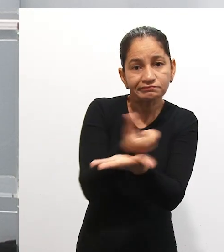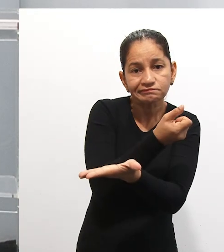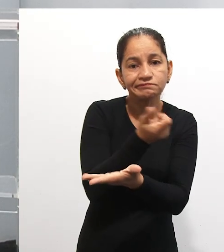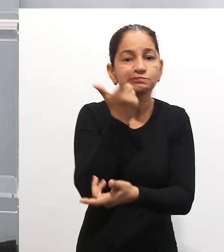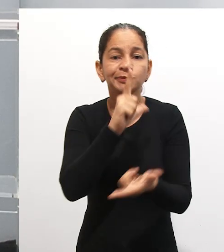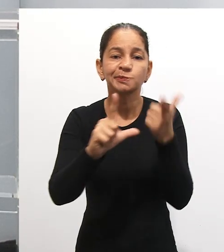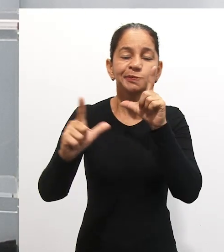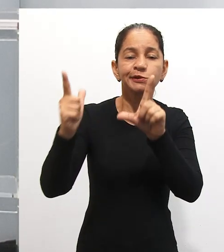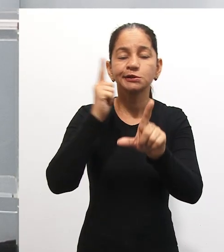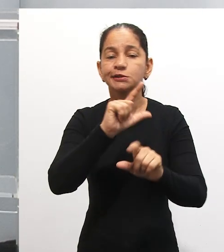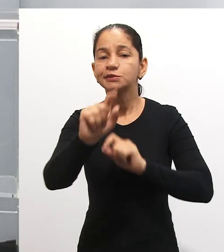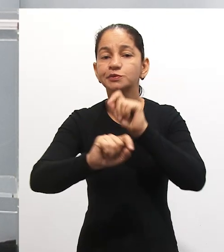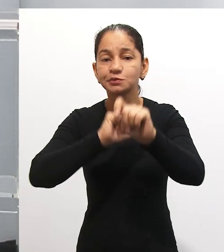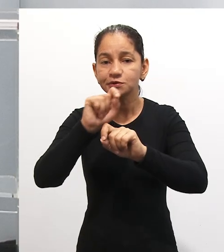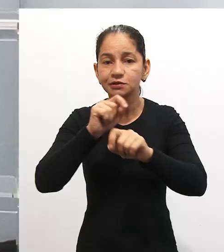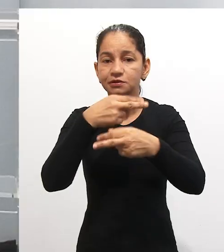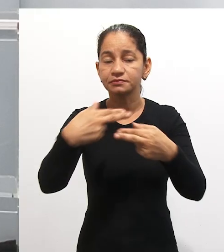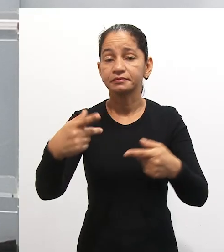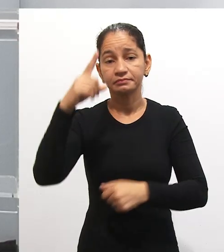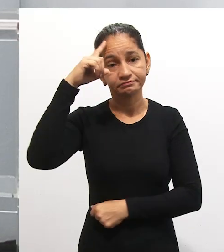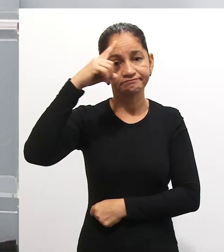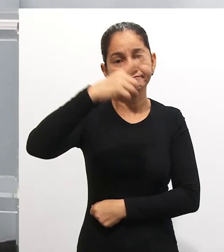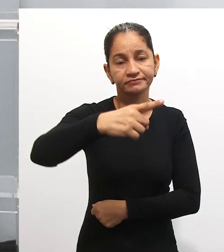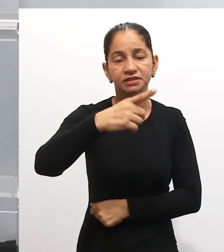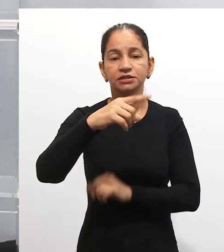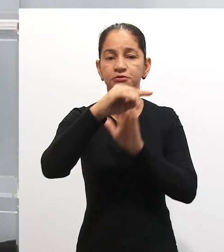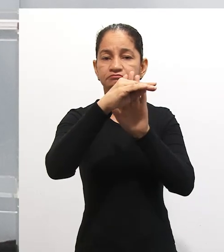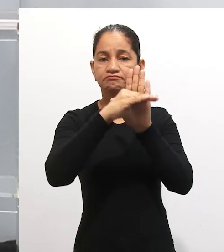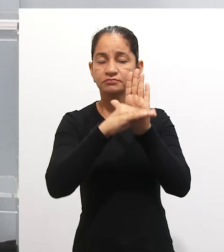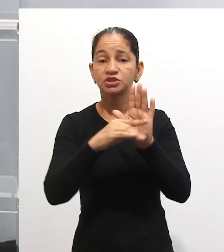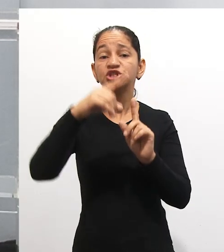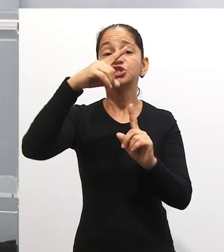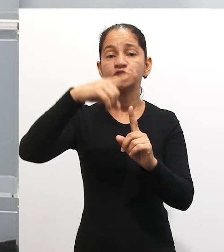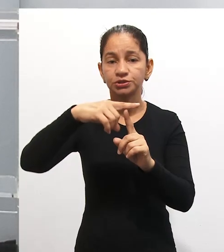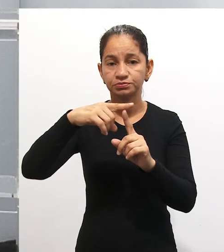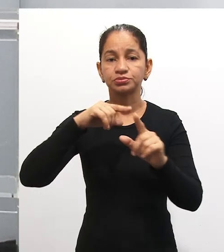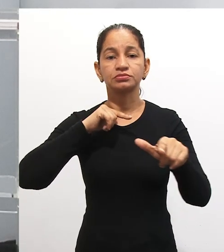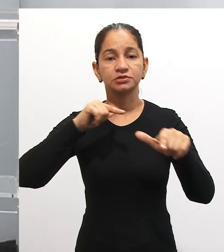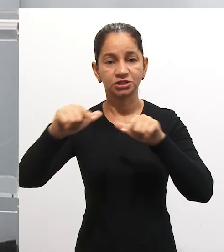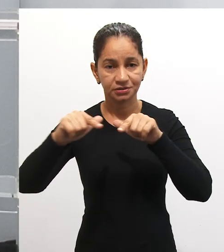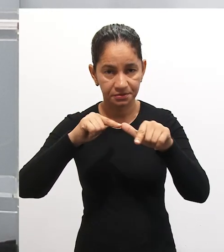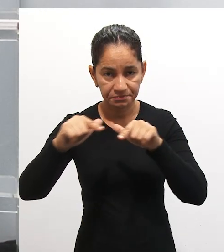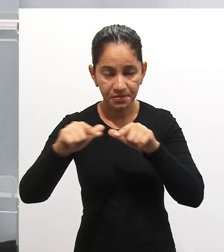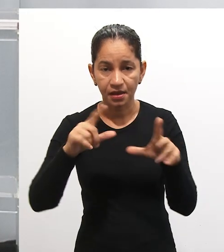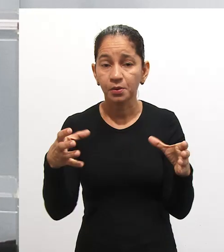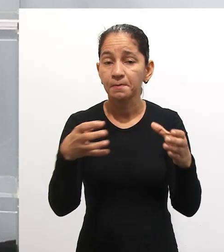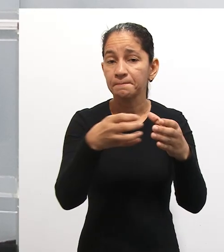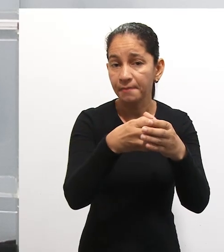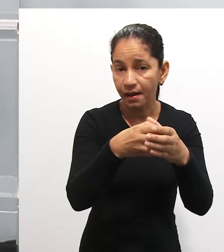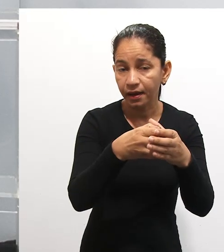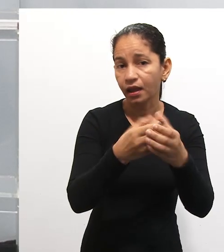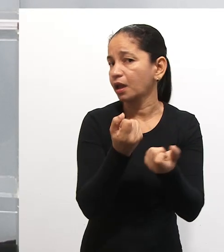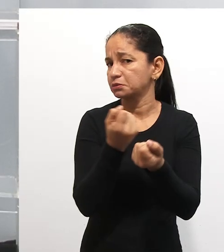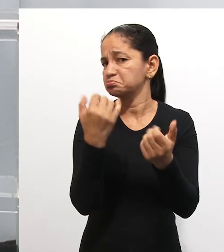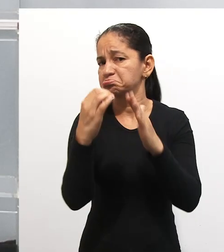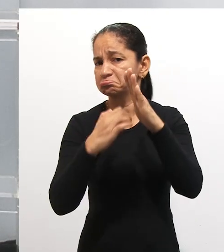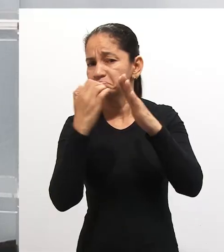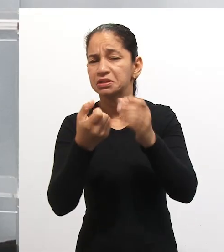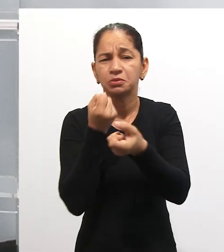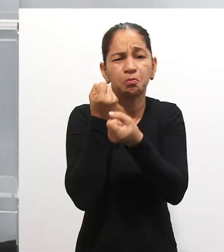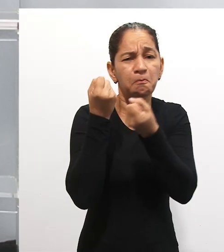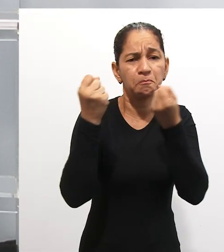Gente, é muito importante a delegação, tá? Seja você pequeno empresário ou você grande empresário. Empresas